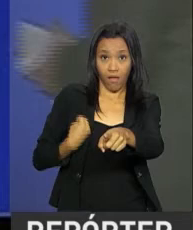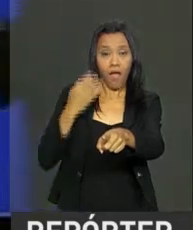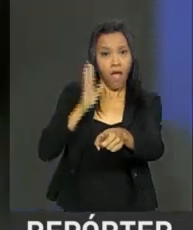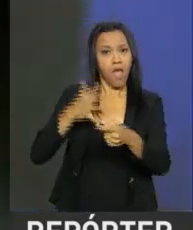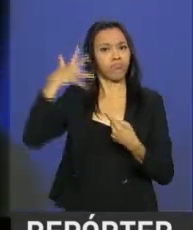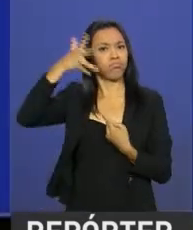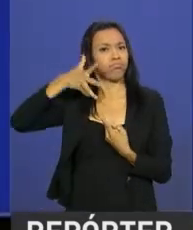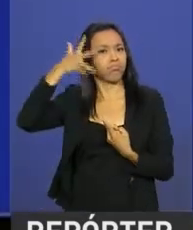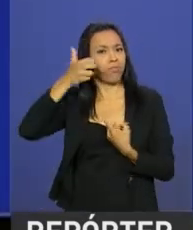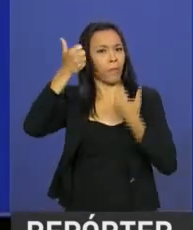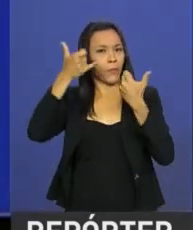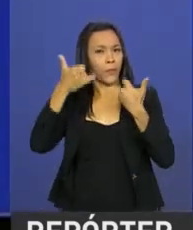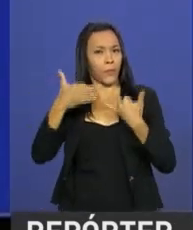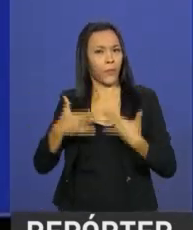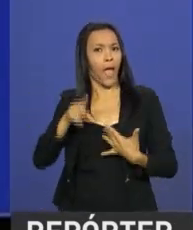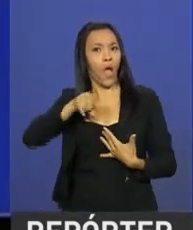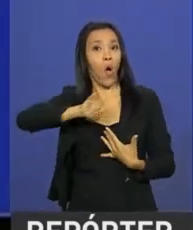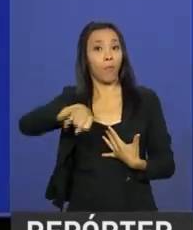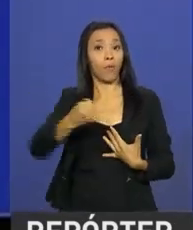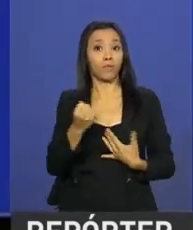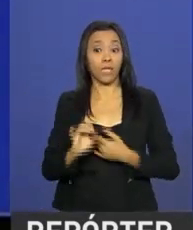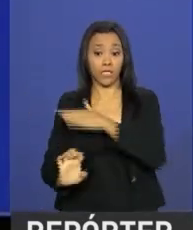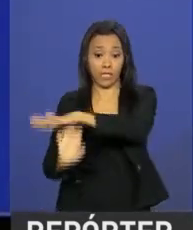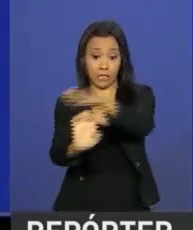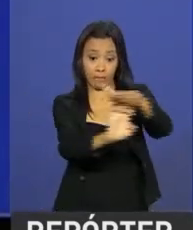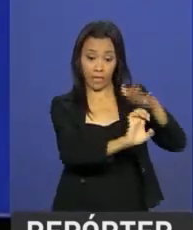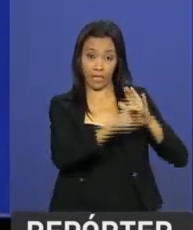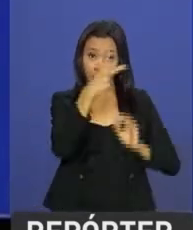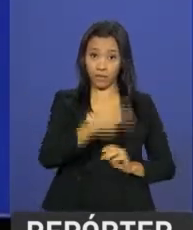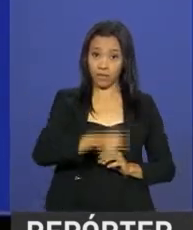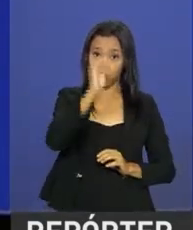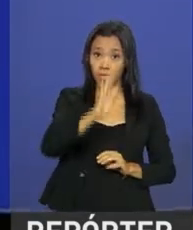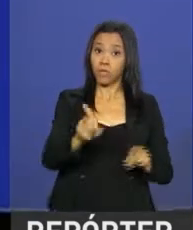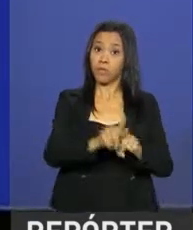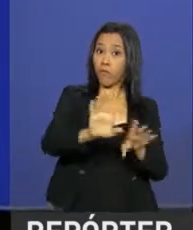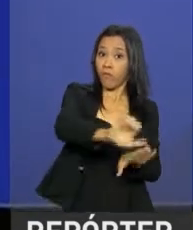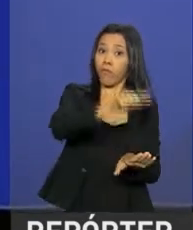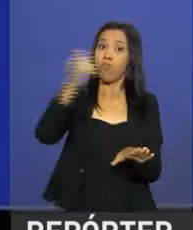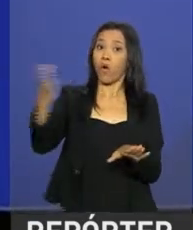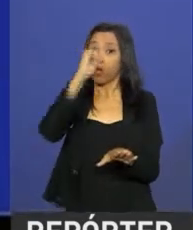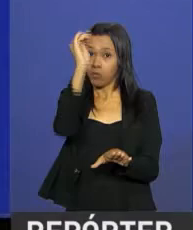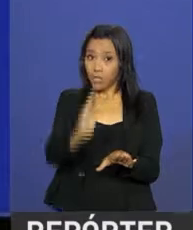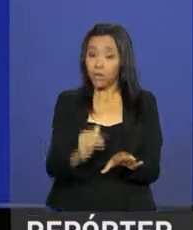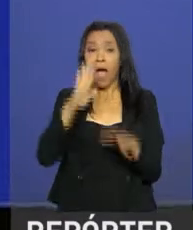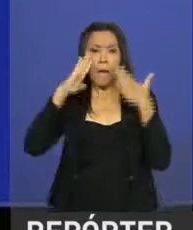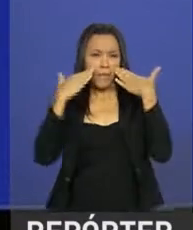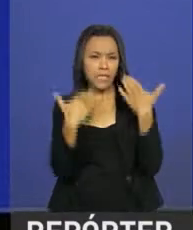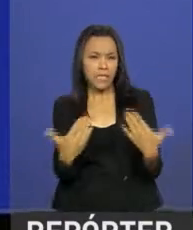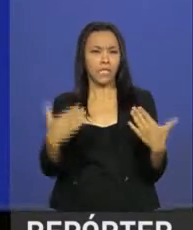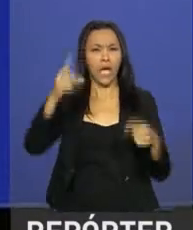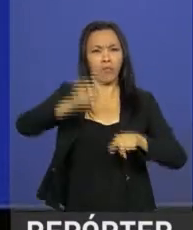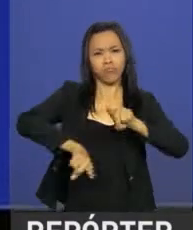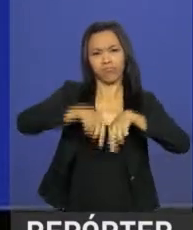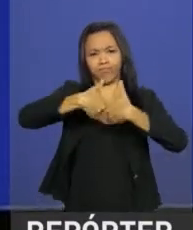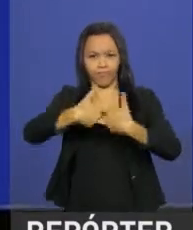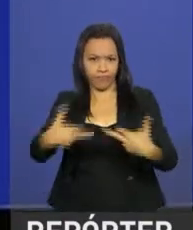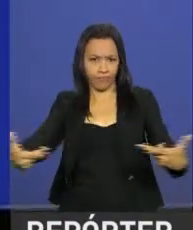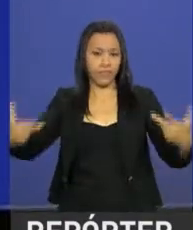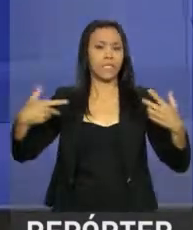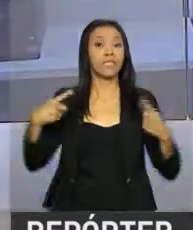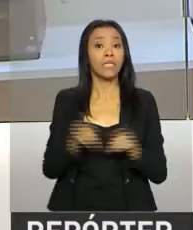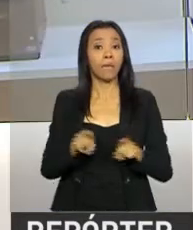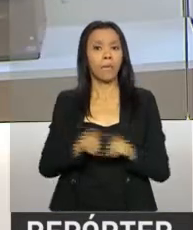é uma oportunidade para as empresas nacionais e estrangeiras apresentarem produtos e serviços além de promover debates